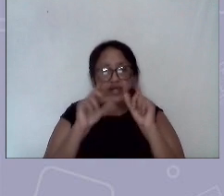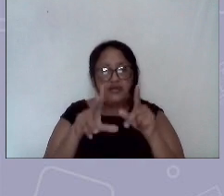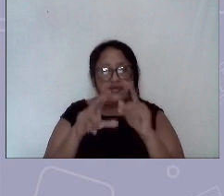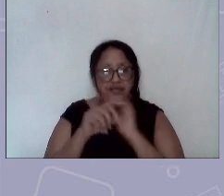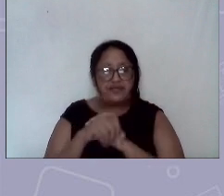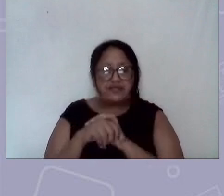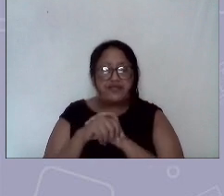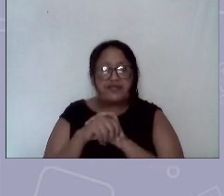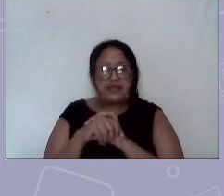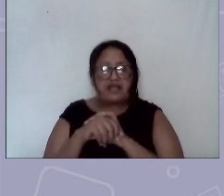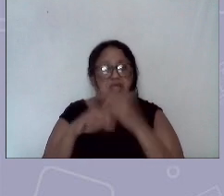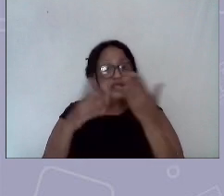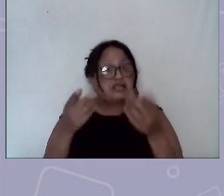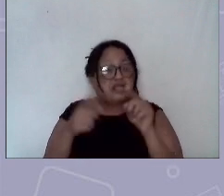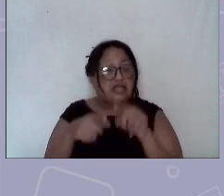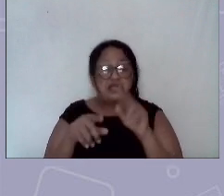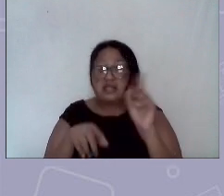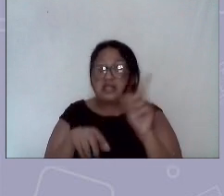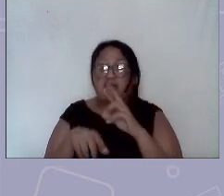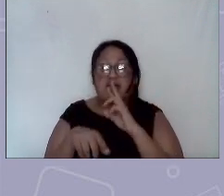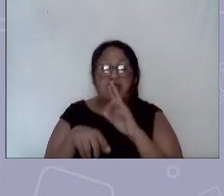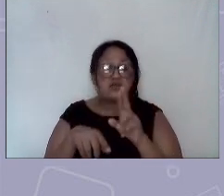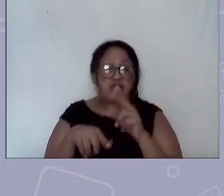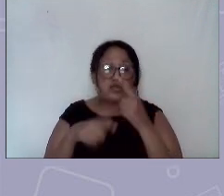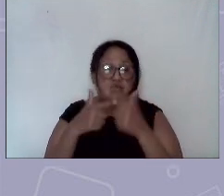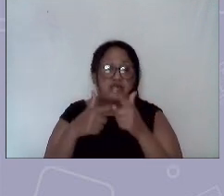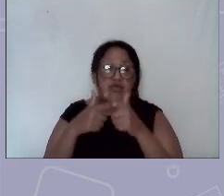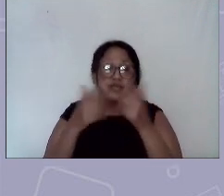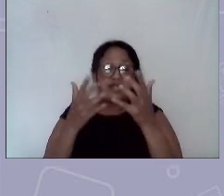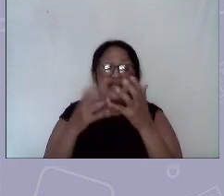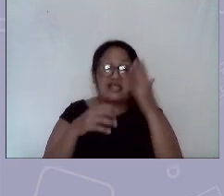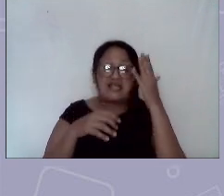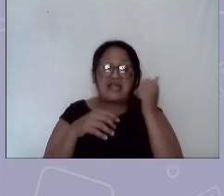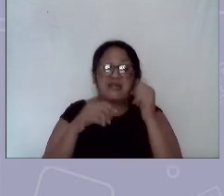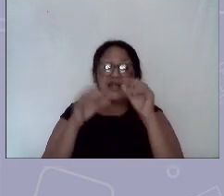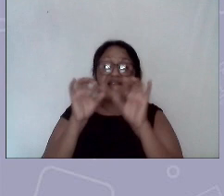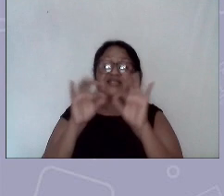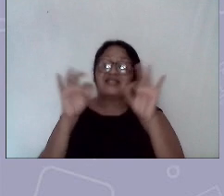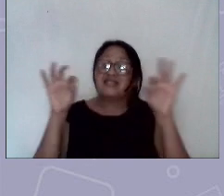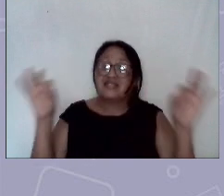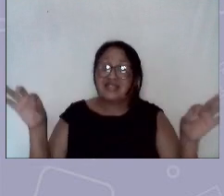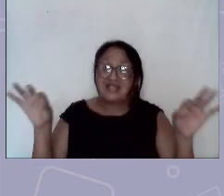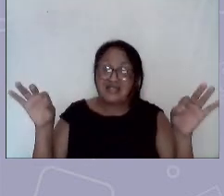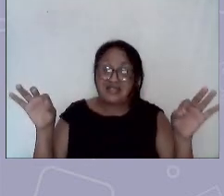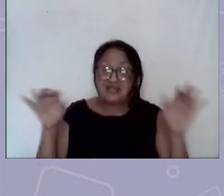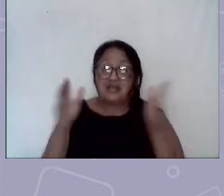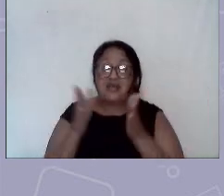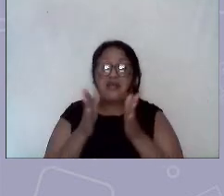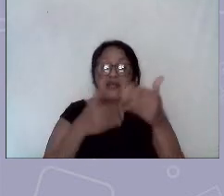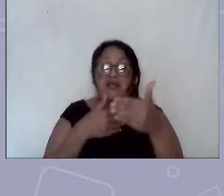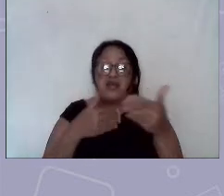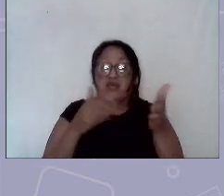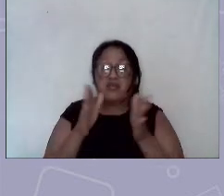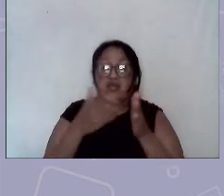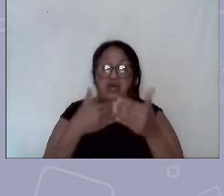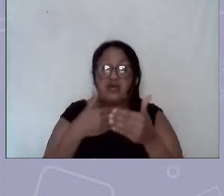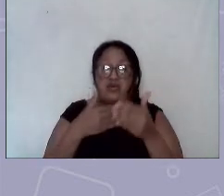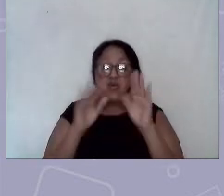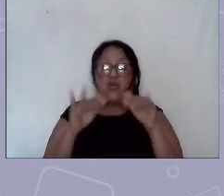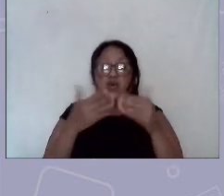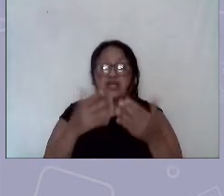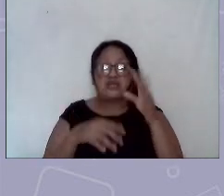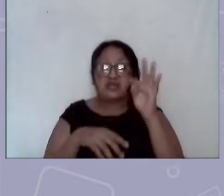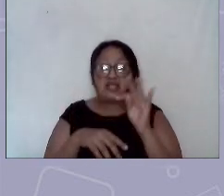isso ainda não responde o problema porque a gente quer saber a distância percorrida pelo bloco quando T vale 4